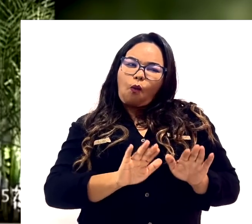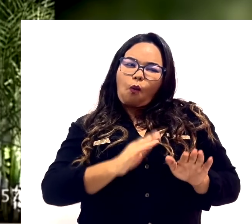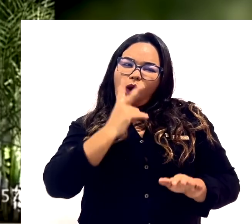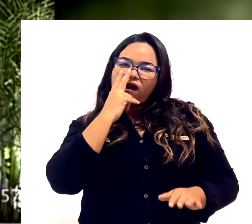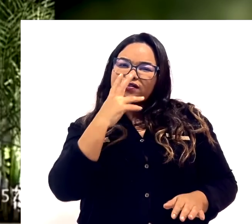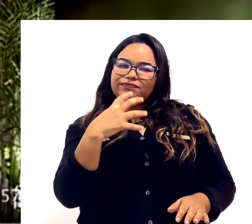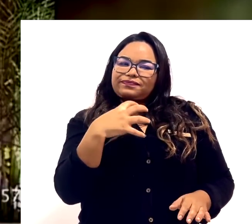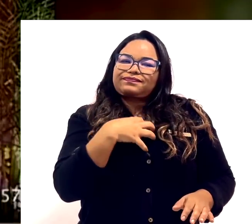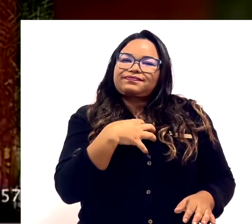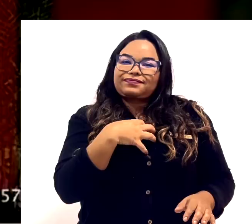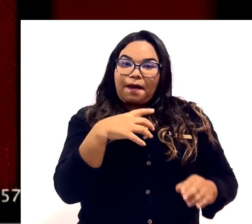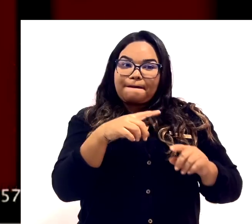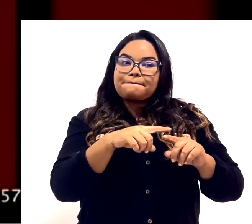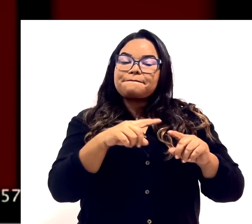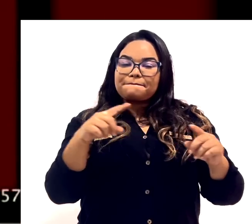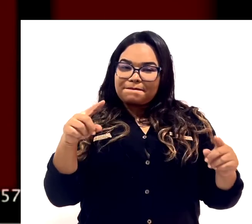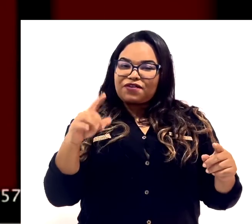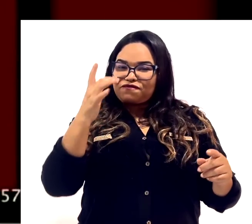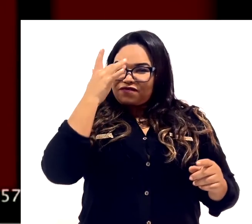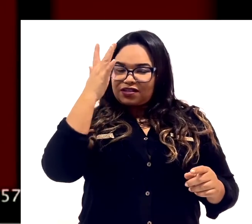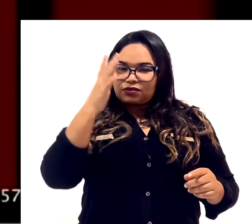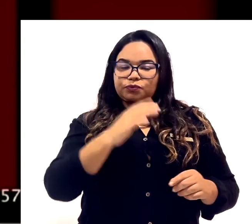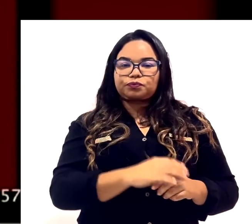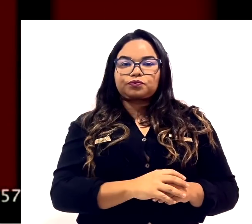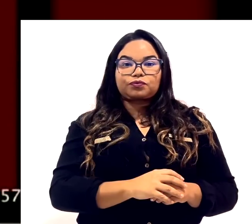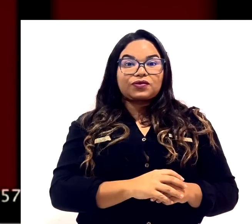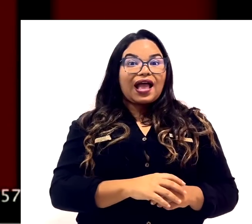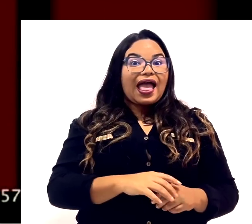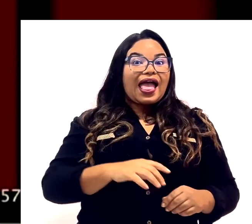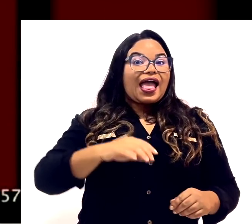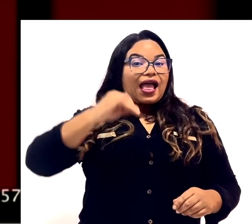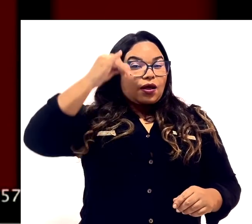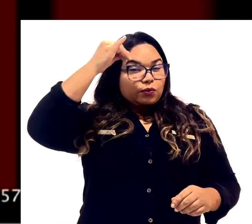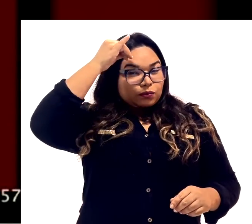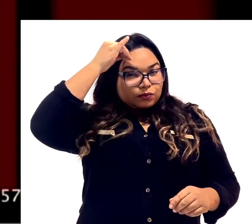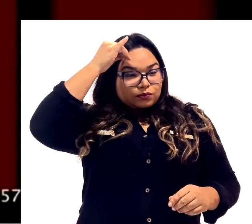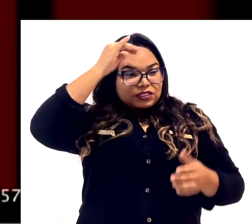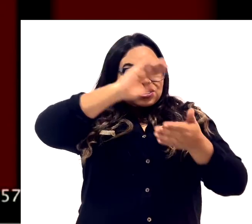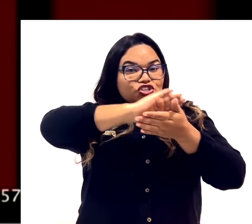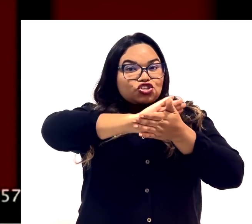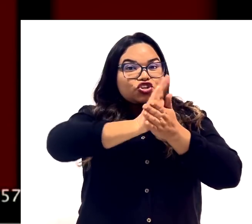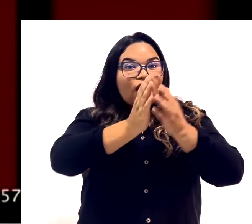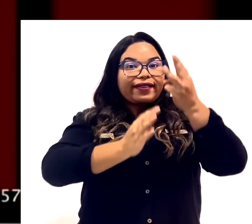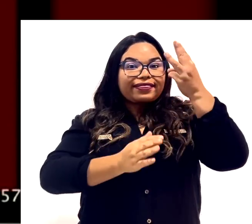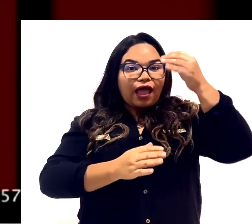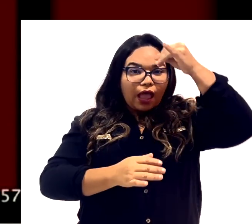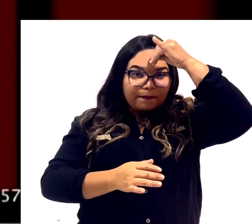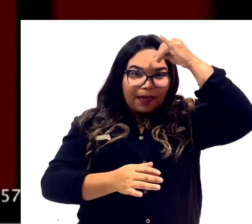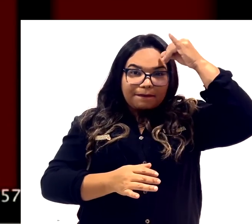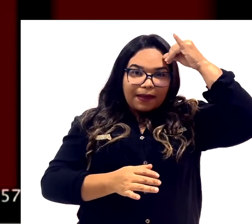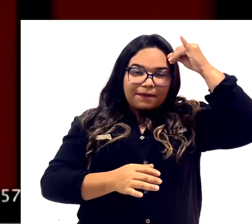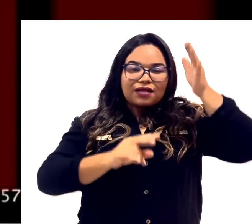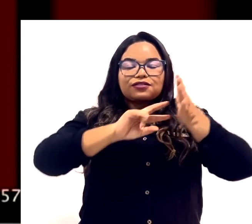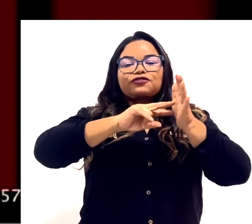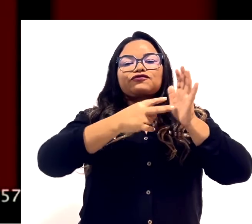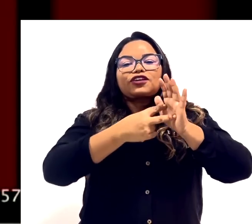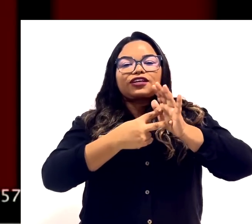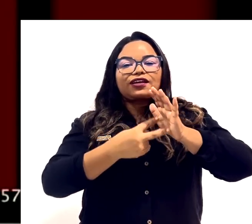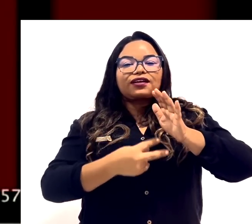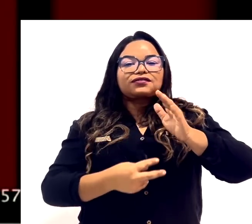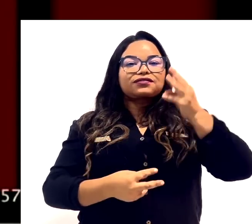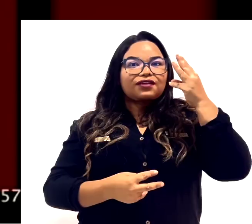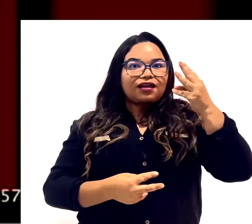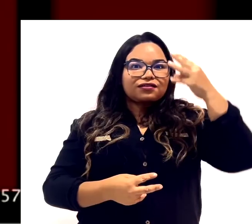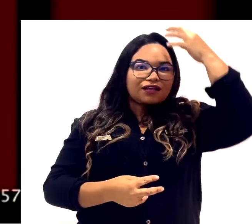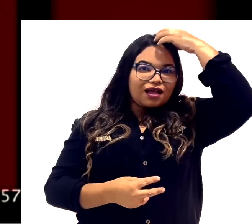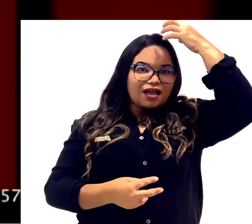Incômodo, talvez, mas não é difícil. Ele arranca 3 reinos, diante dos quais caíram 3.